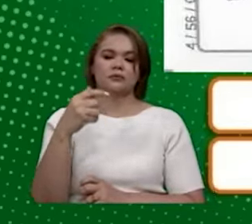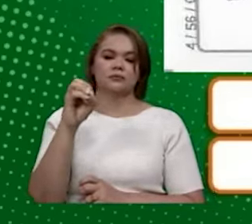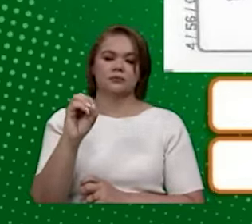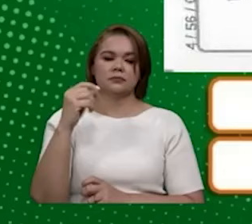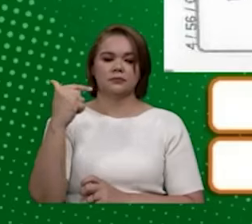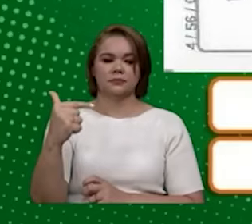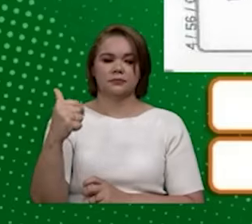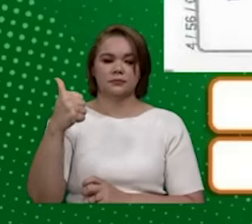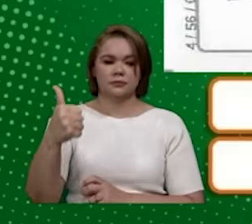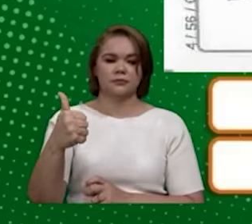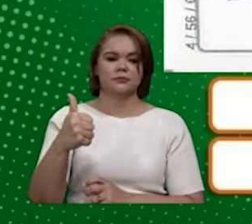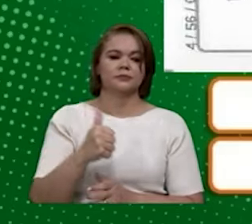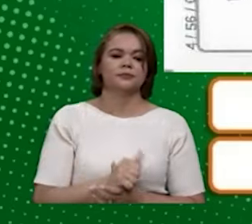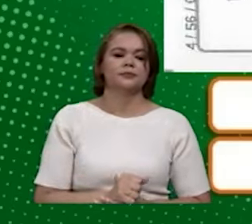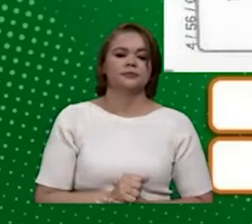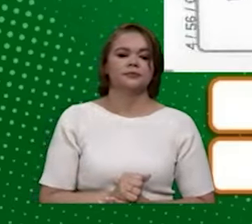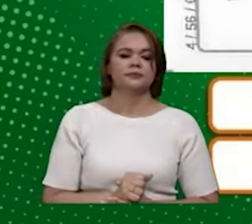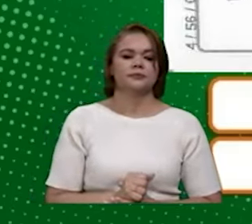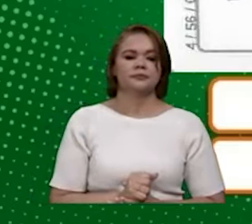278201.